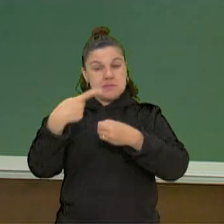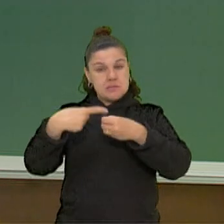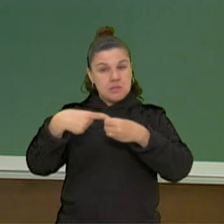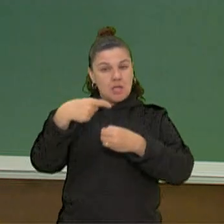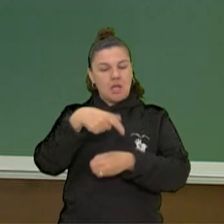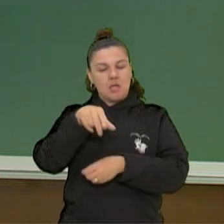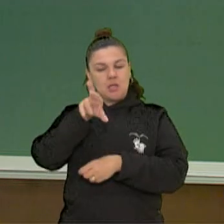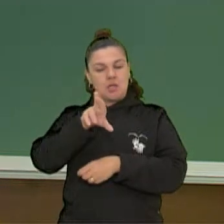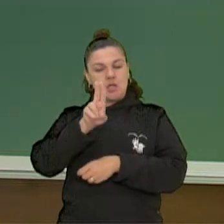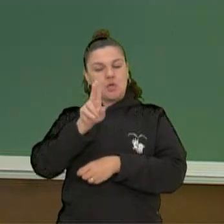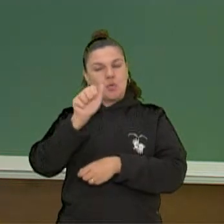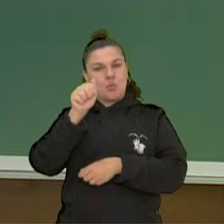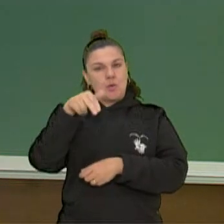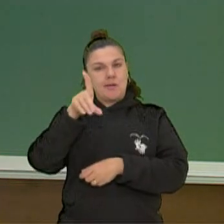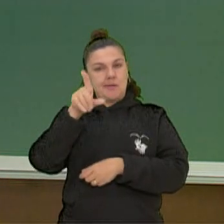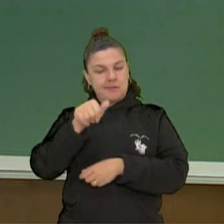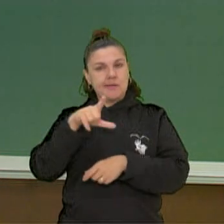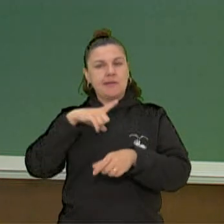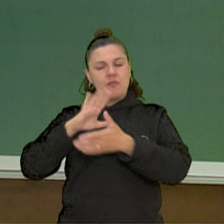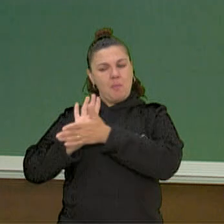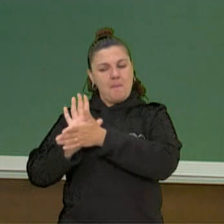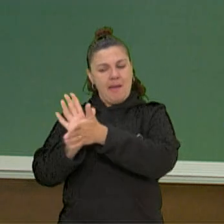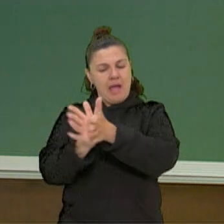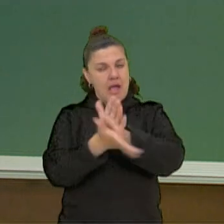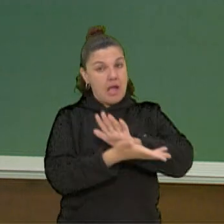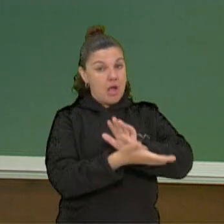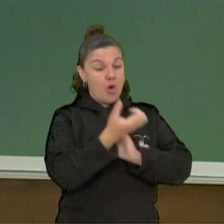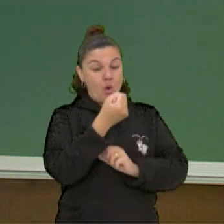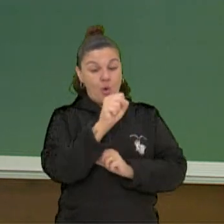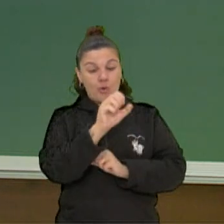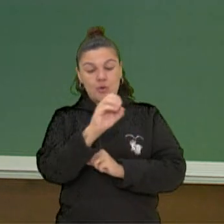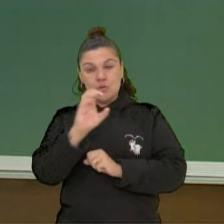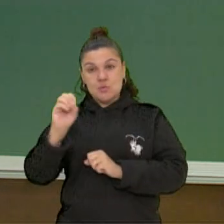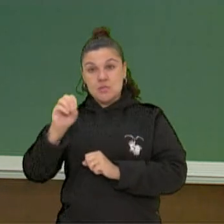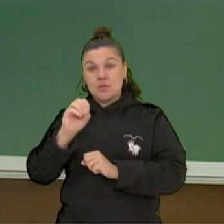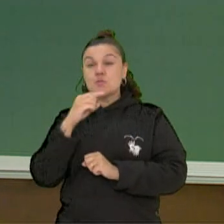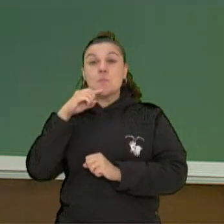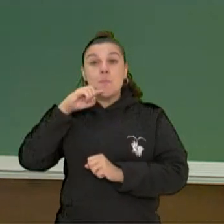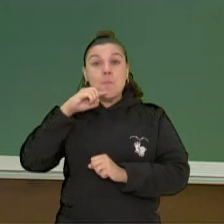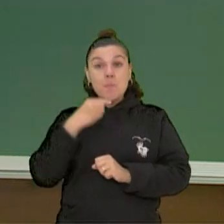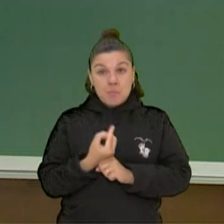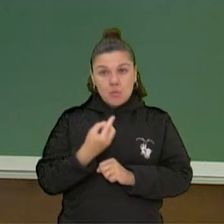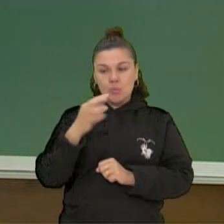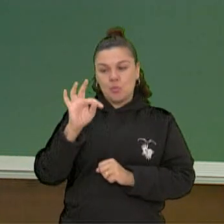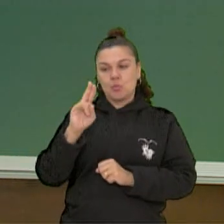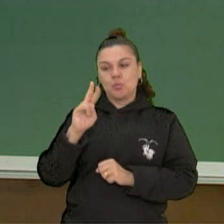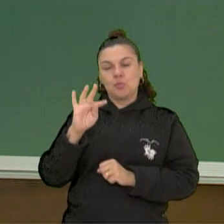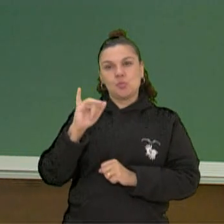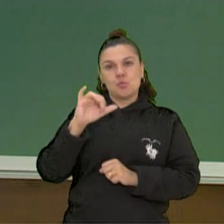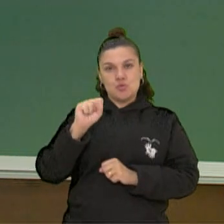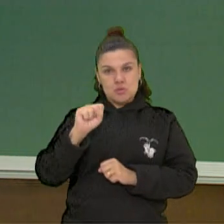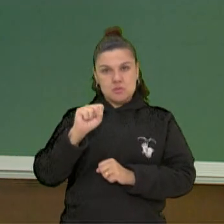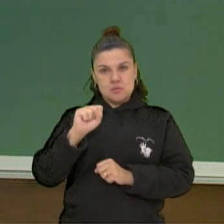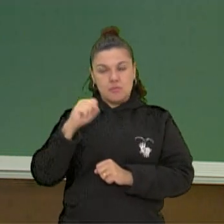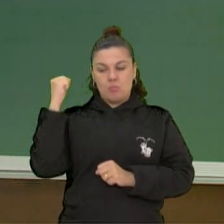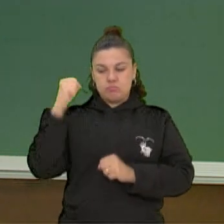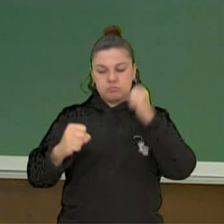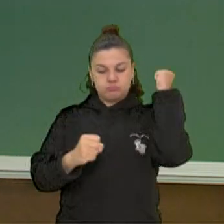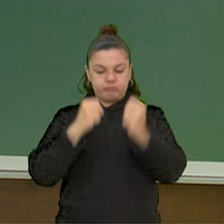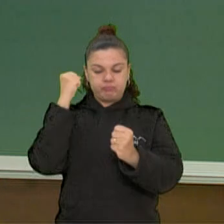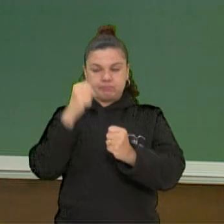o massacre, né? O genocídio de Ruanda, onde 800 mil Tutsi foram assassinados pelos Hutus, né?